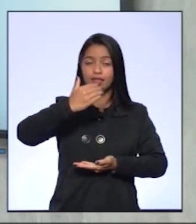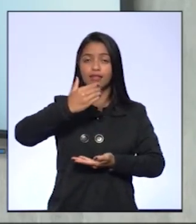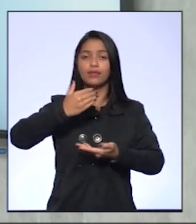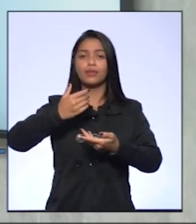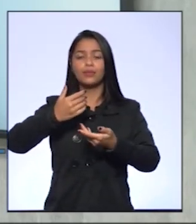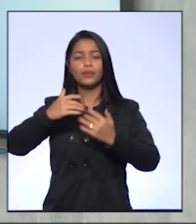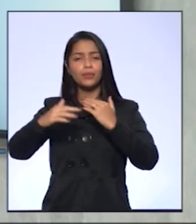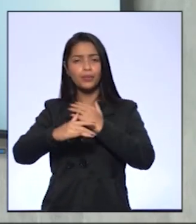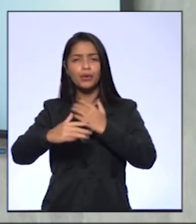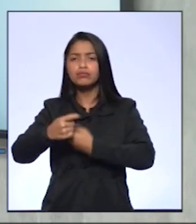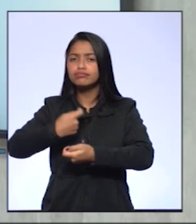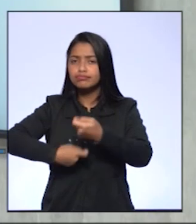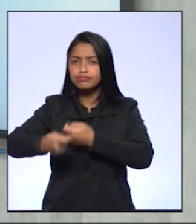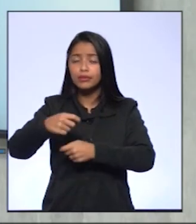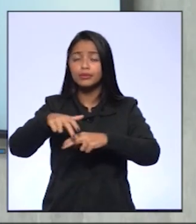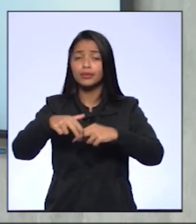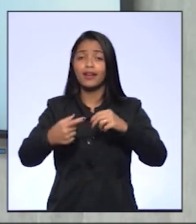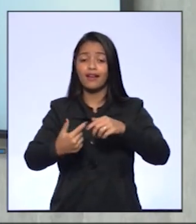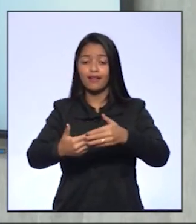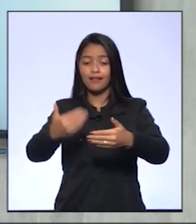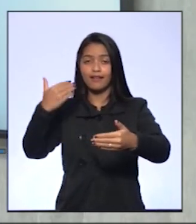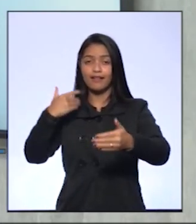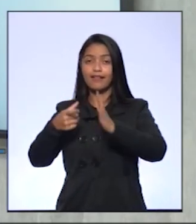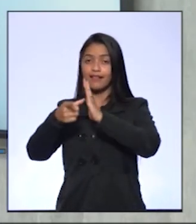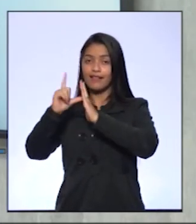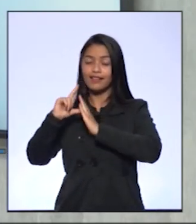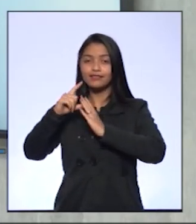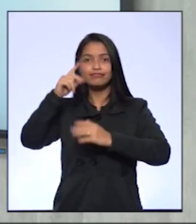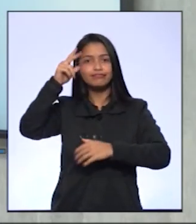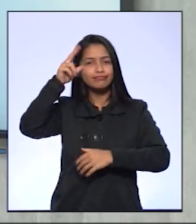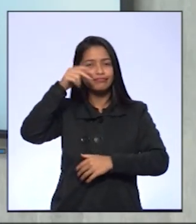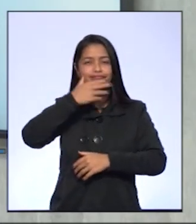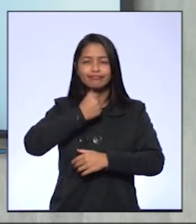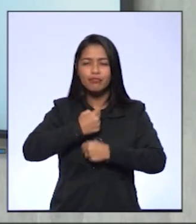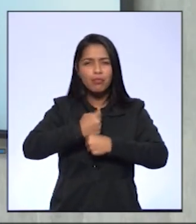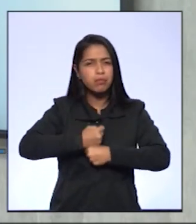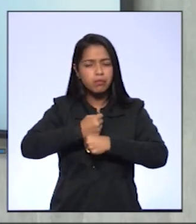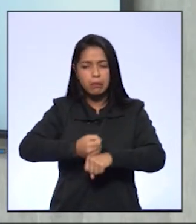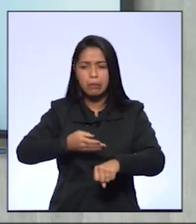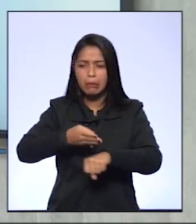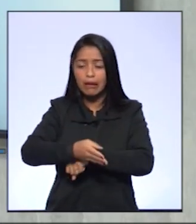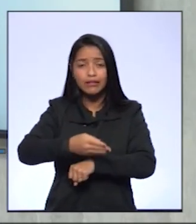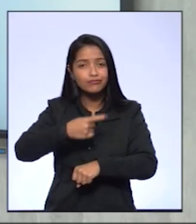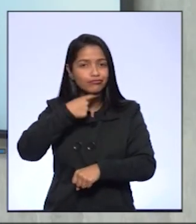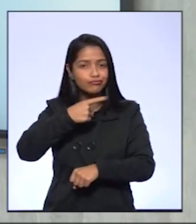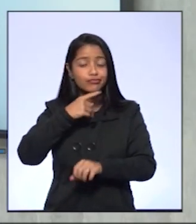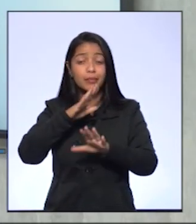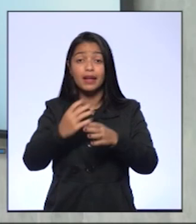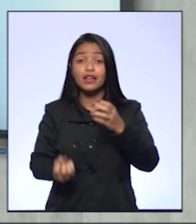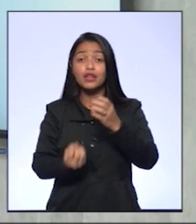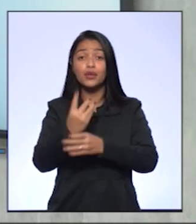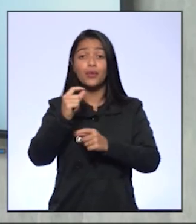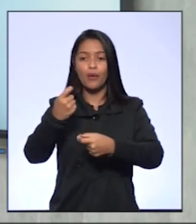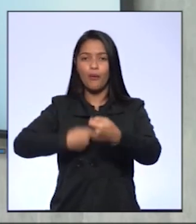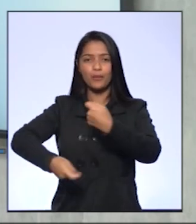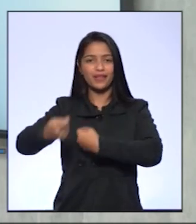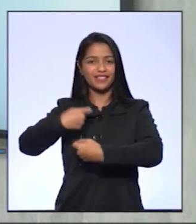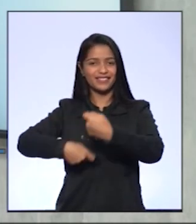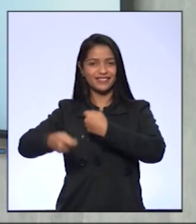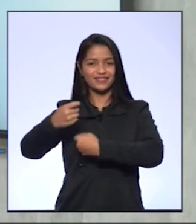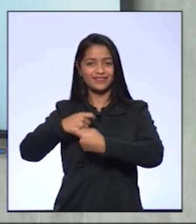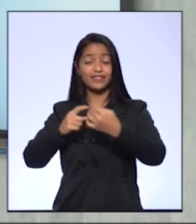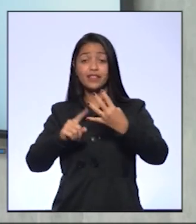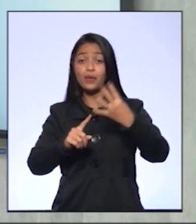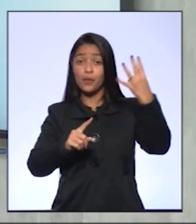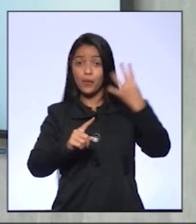cruzadas. Que foi, mano, deu certo cruzada? Não, apanharam. Mas o que aconteceu? Redes comerciais. Gente, na quarta cruzada, Veneza,